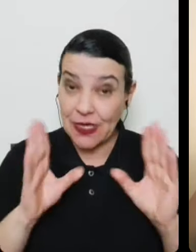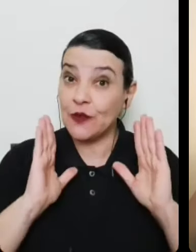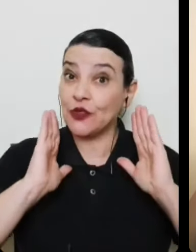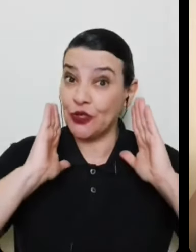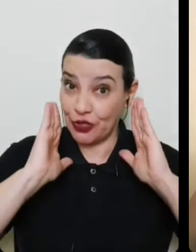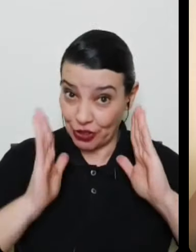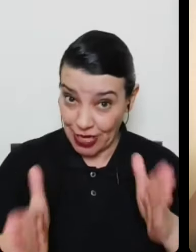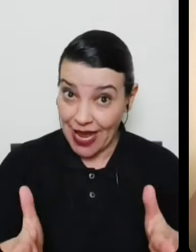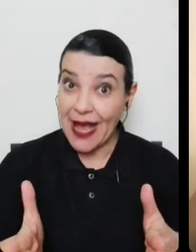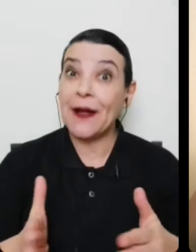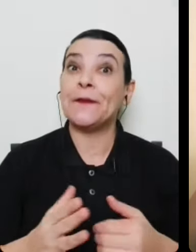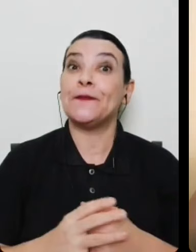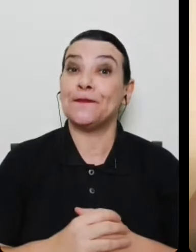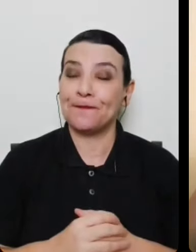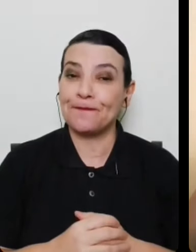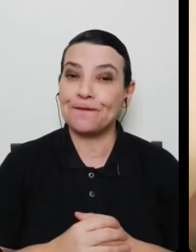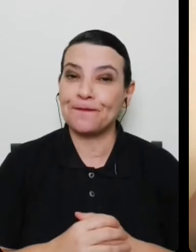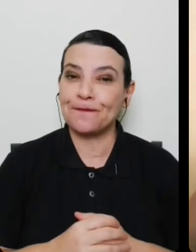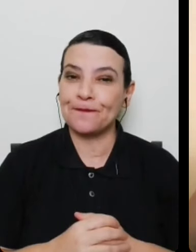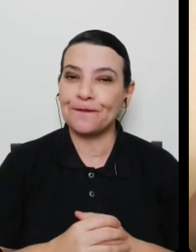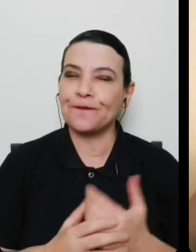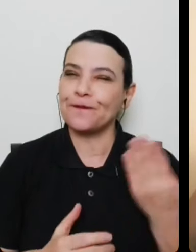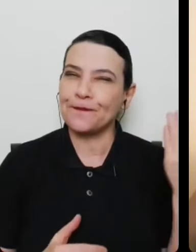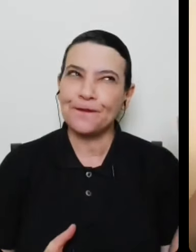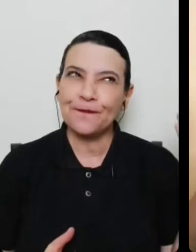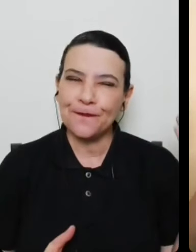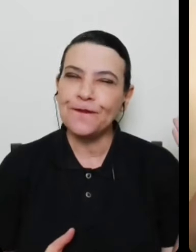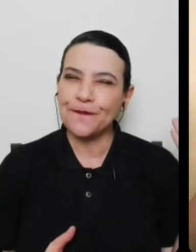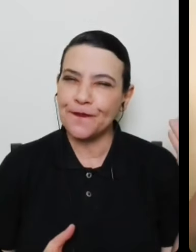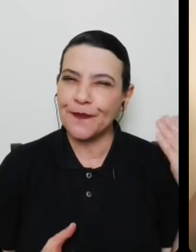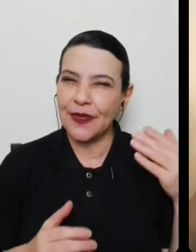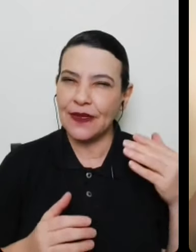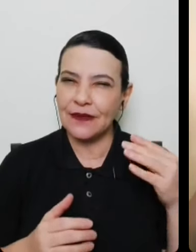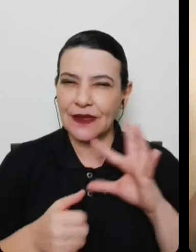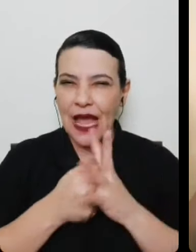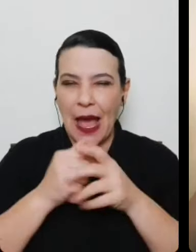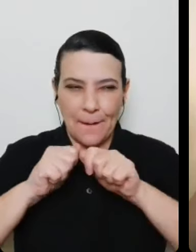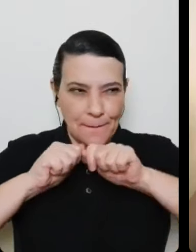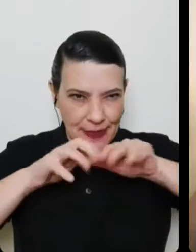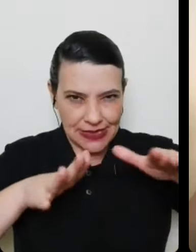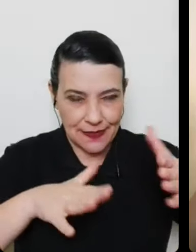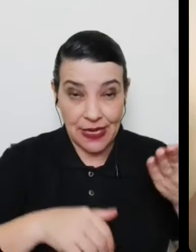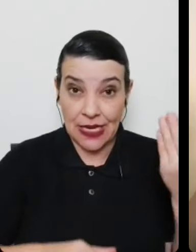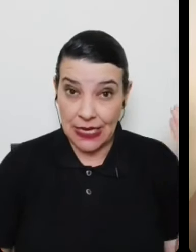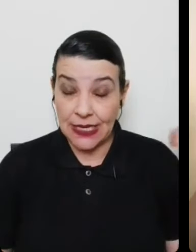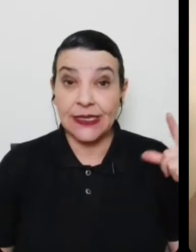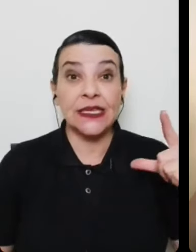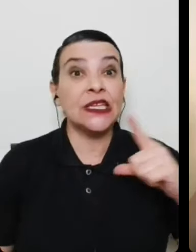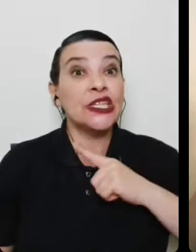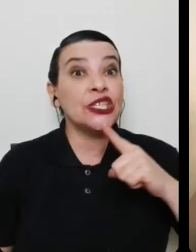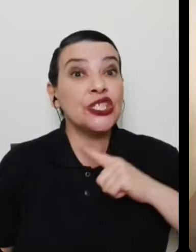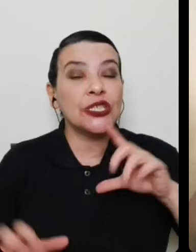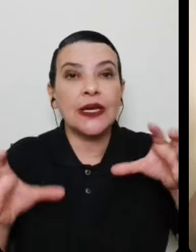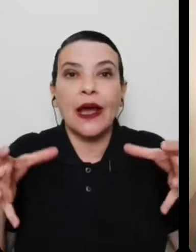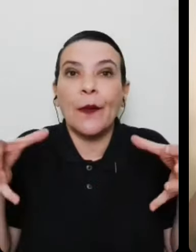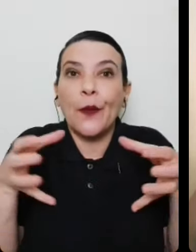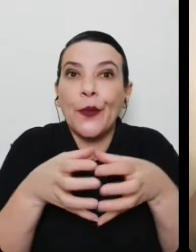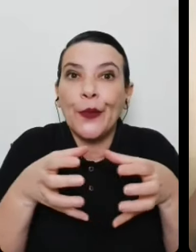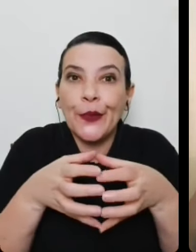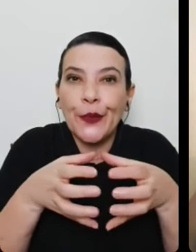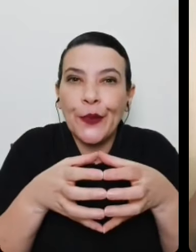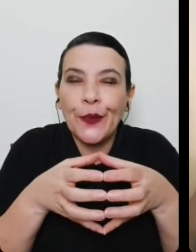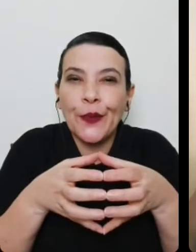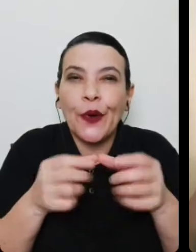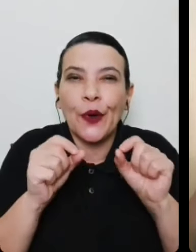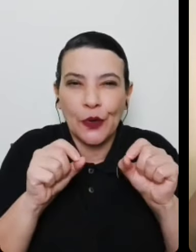Nós, né, enquanto antes, né, bem antes da pandemia, a gente tinha uma turma de museologia